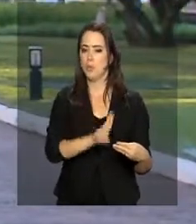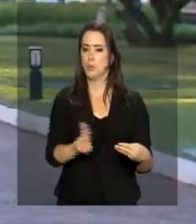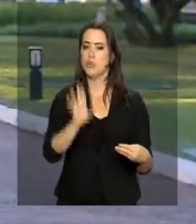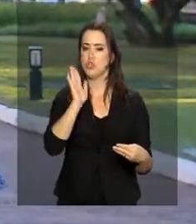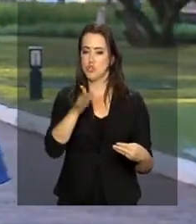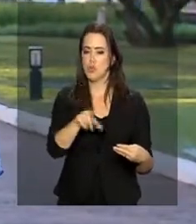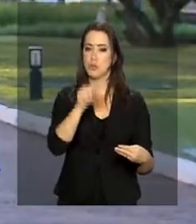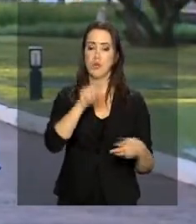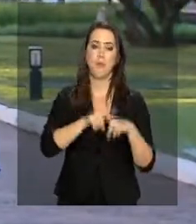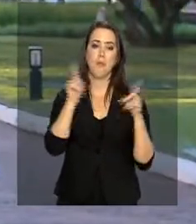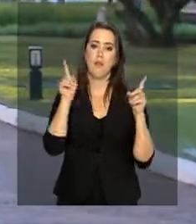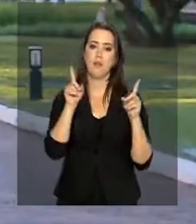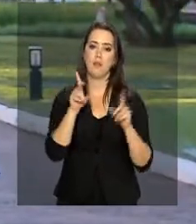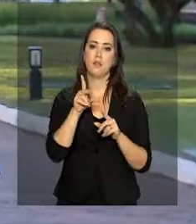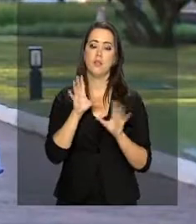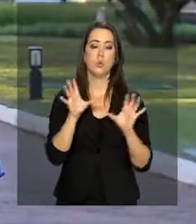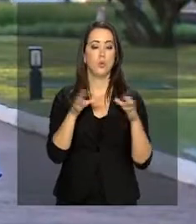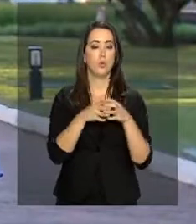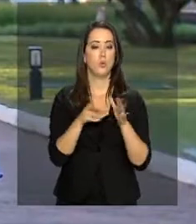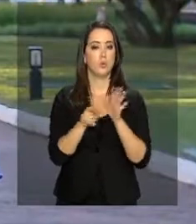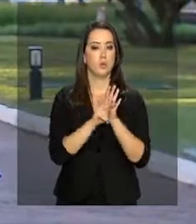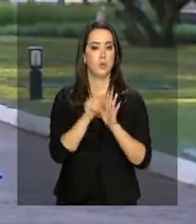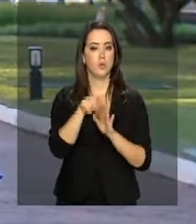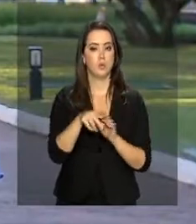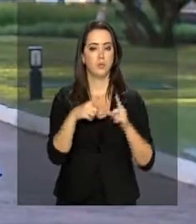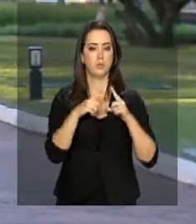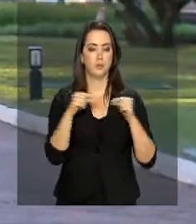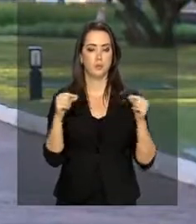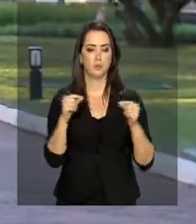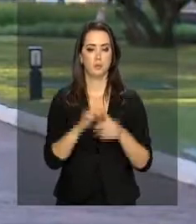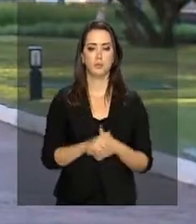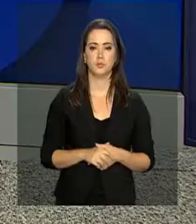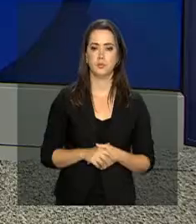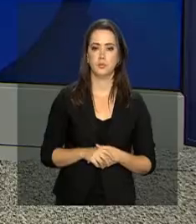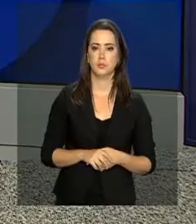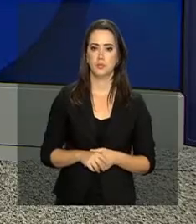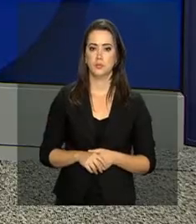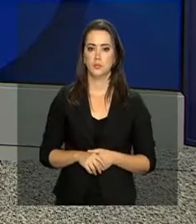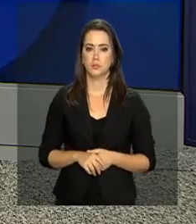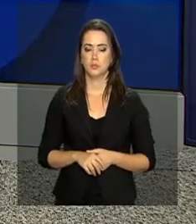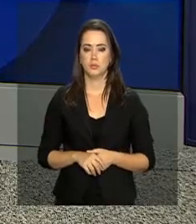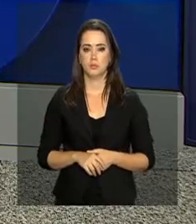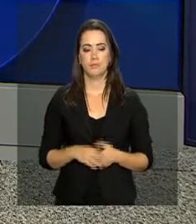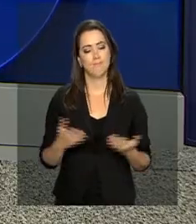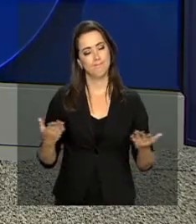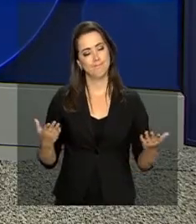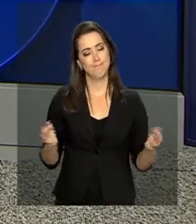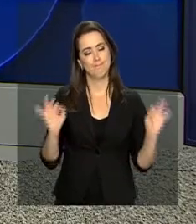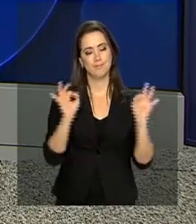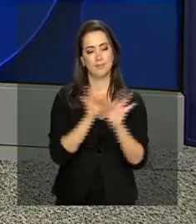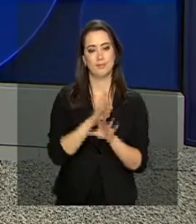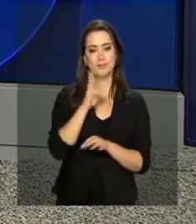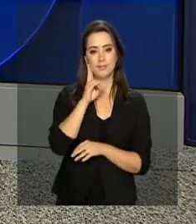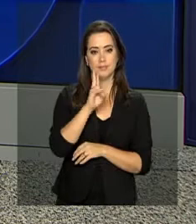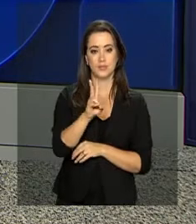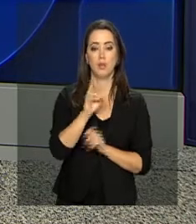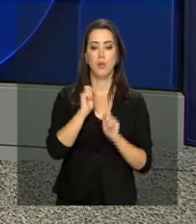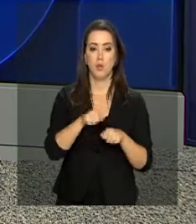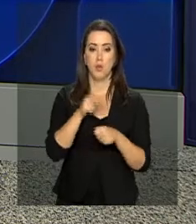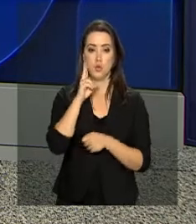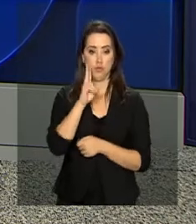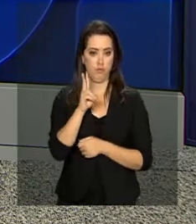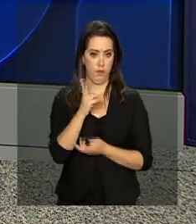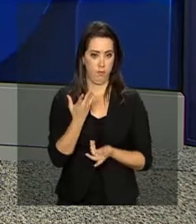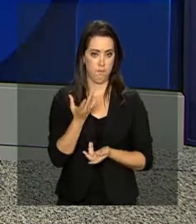que a decisão é de equipe de brasília danielle popov esta edição termina aqui mas você pode acompanhar